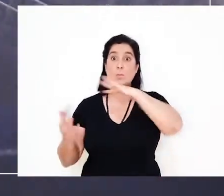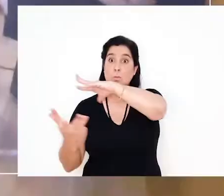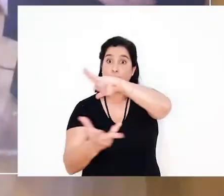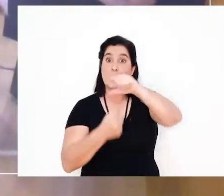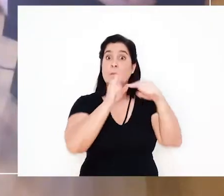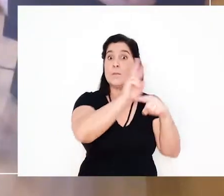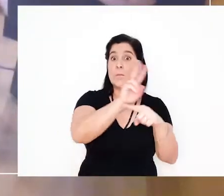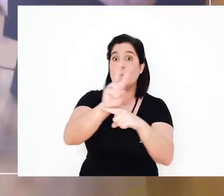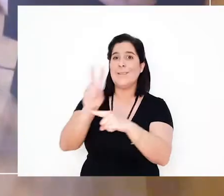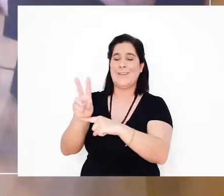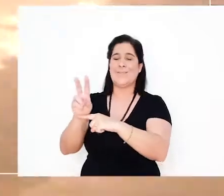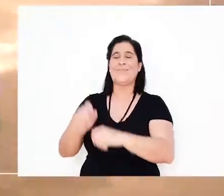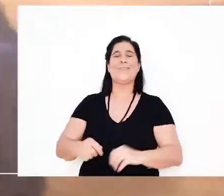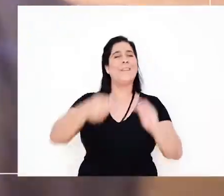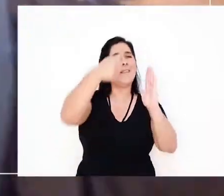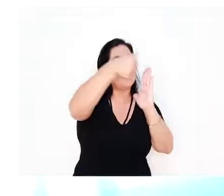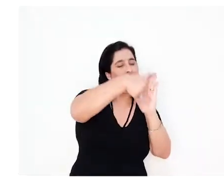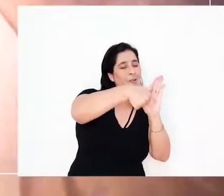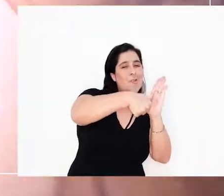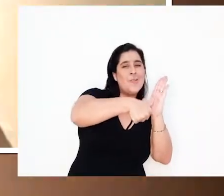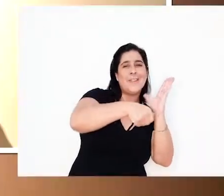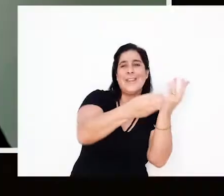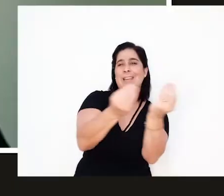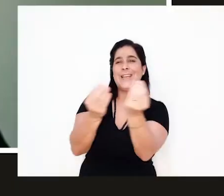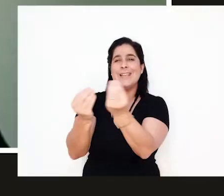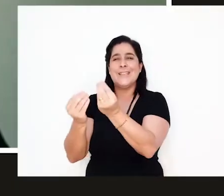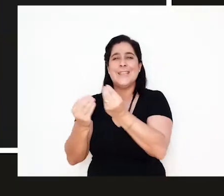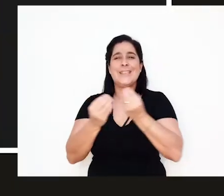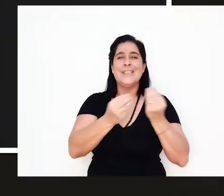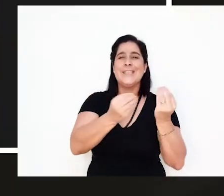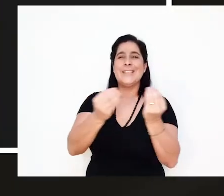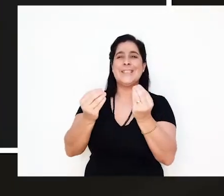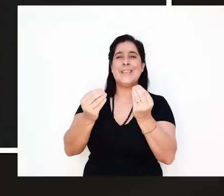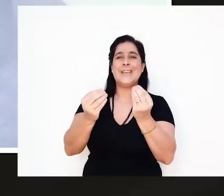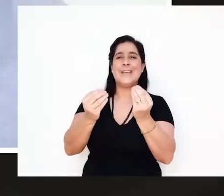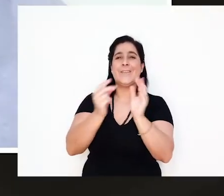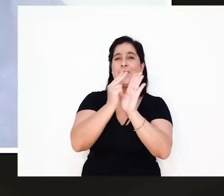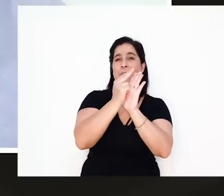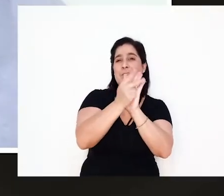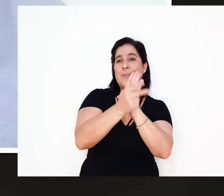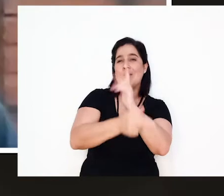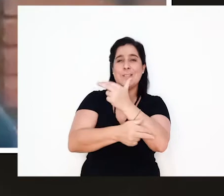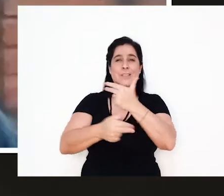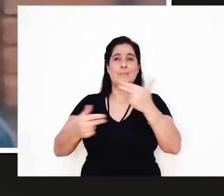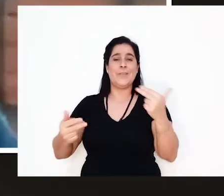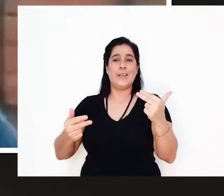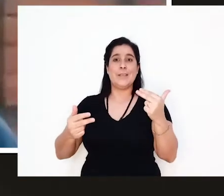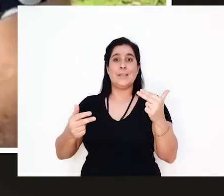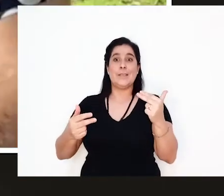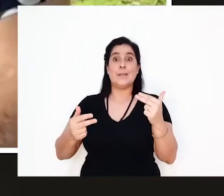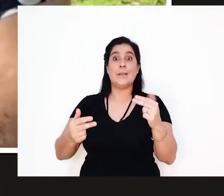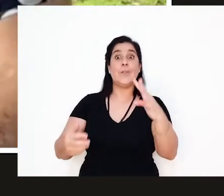É nesse roteiro cheio de movimentos e conexões amazônicas que encontramos um ciclo conectado por mulheres,